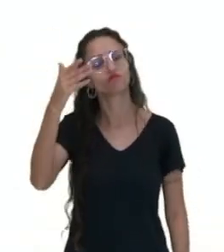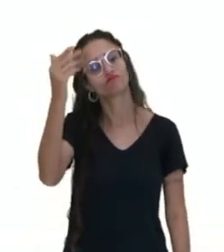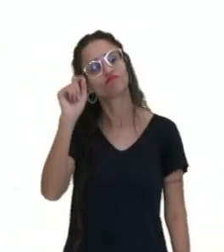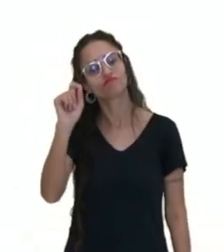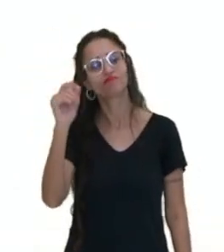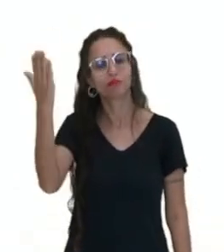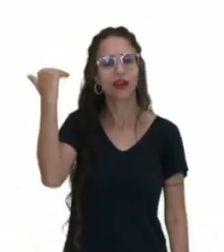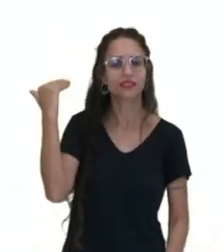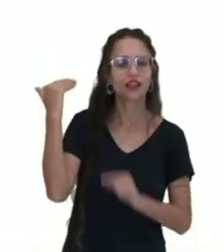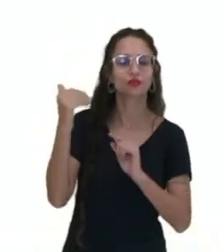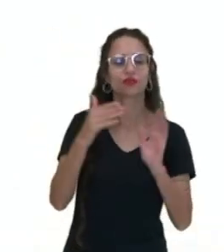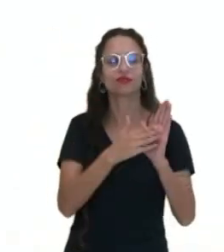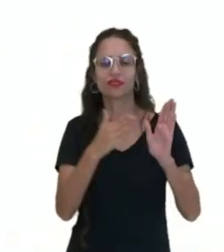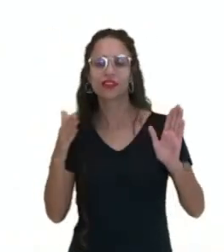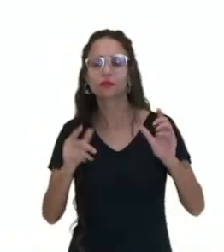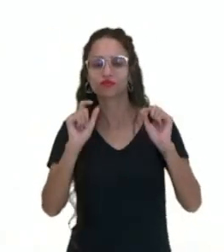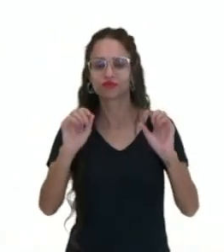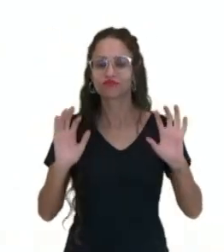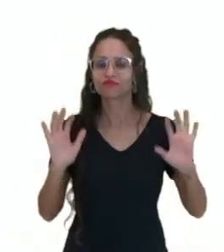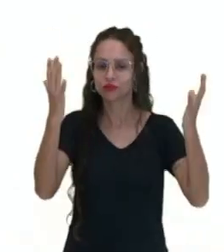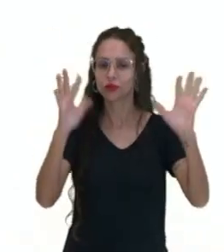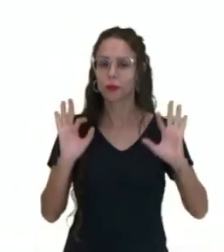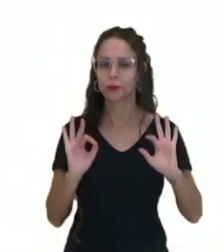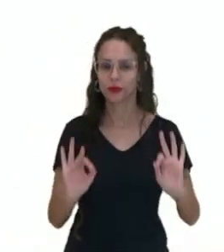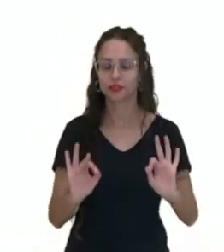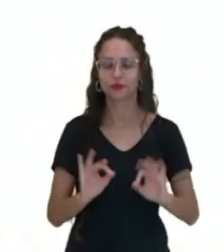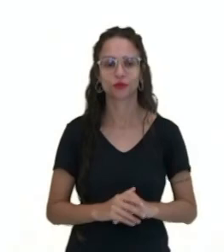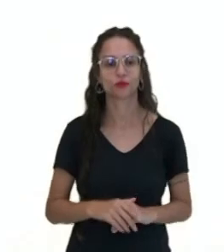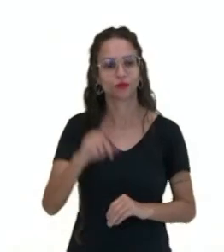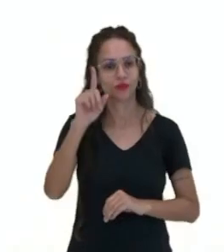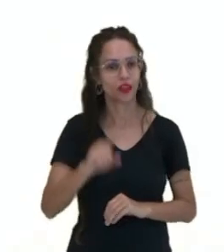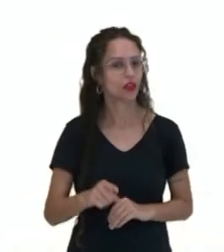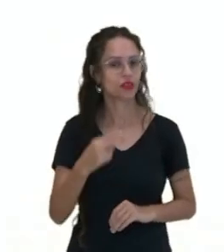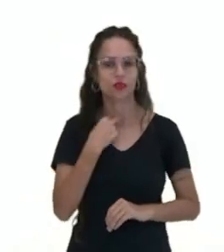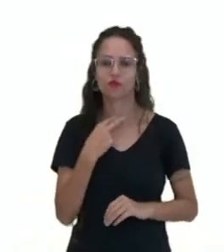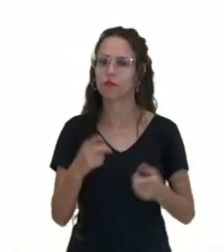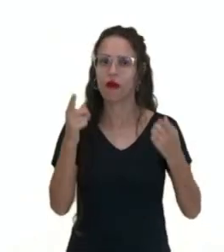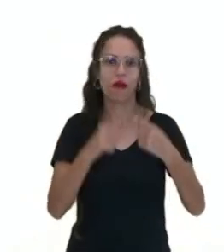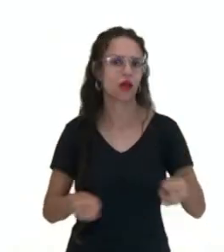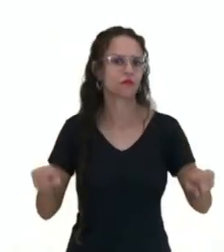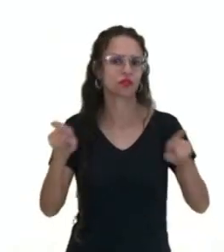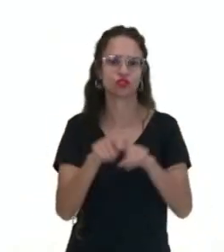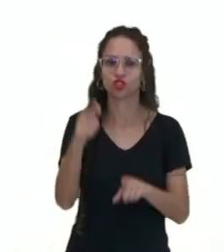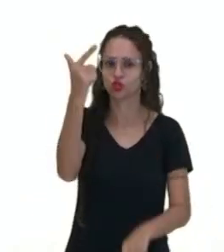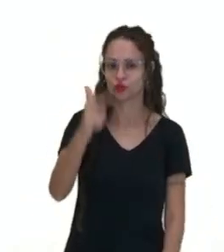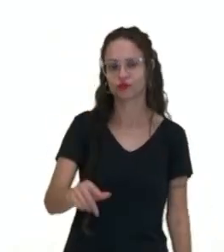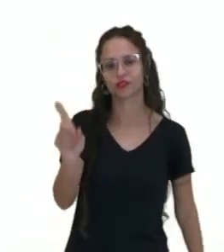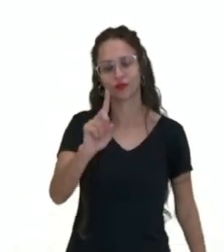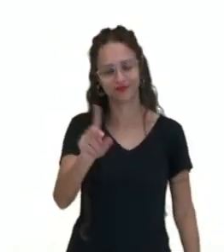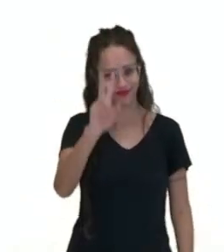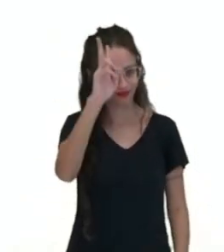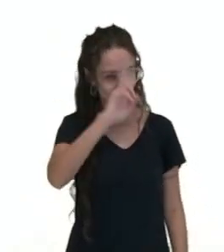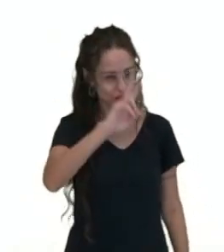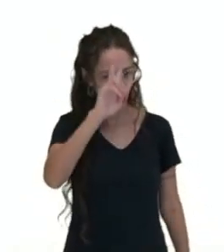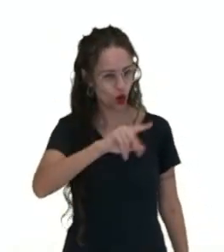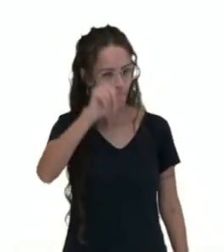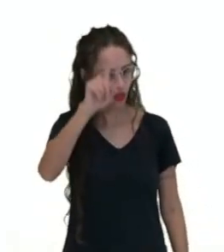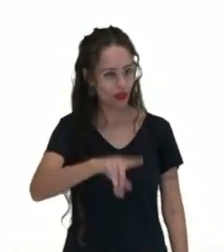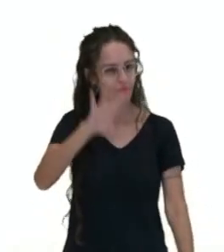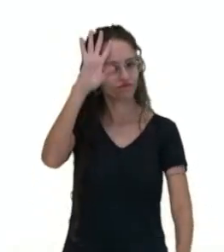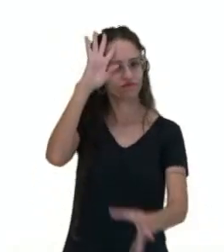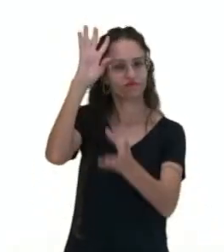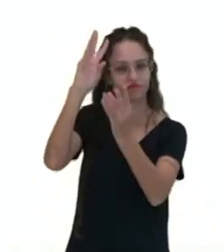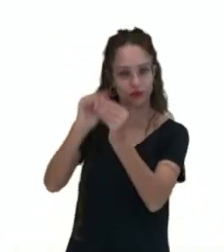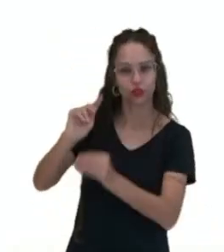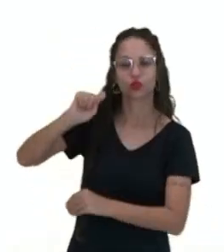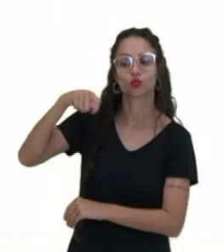passado é o tempo que realmente aconteceu, que se passou. Ele é algo irrepetível em nossas vidas. Já a história é a